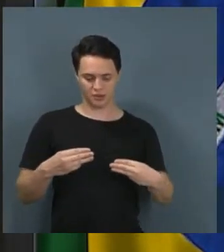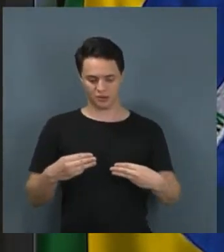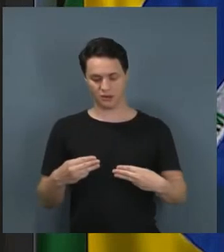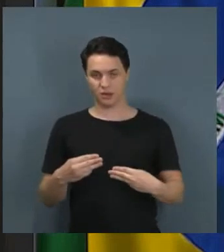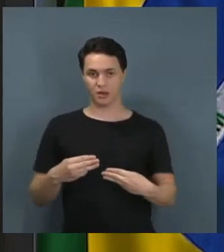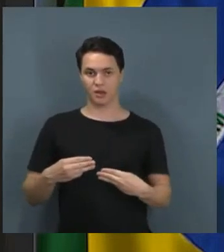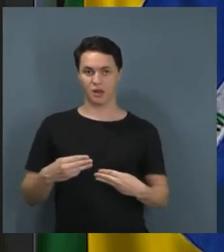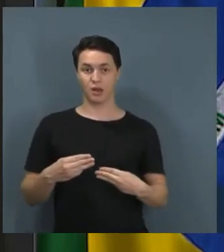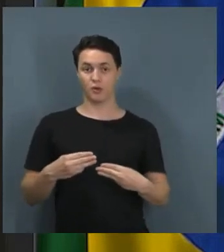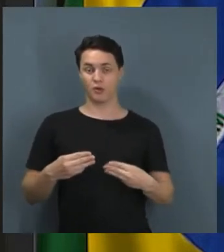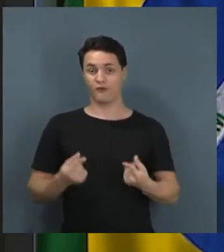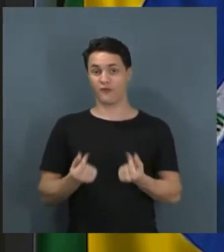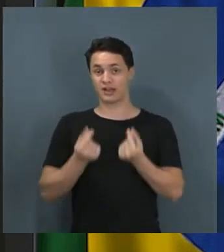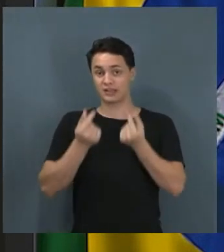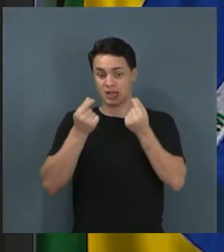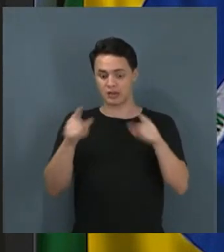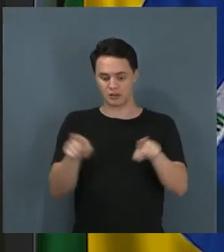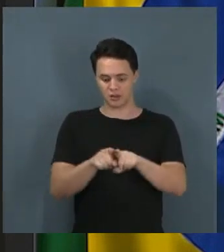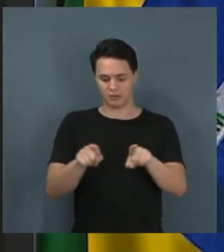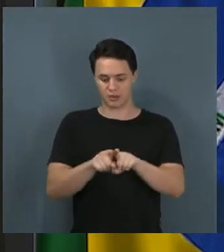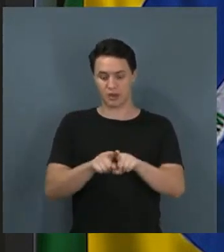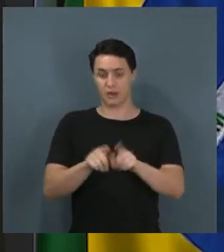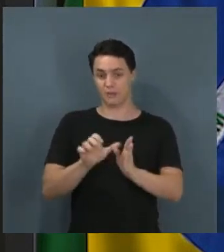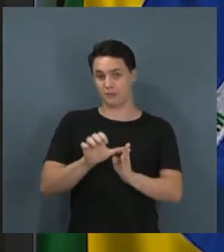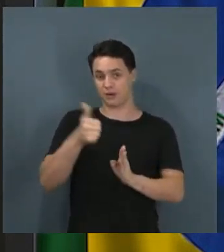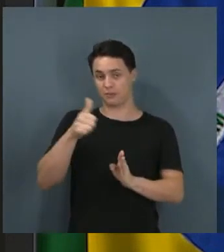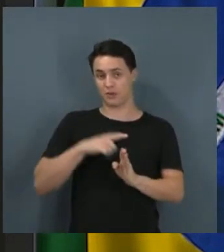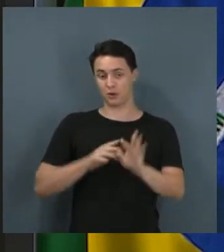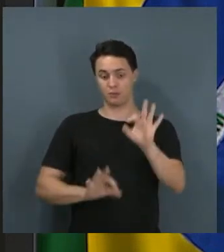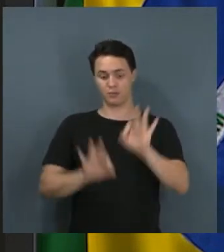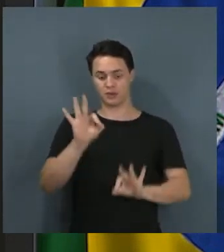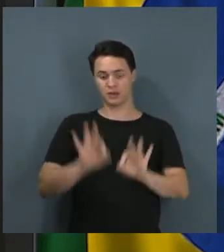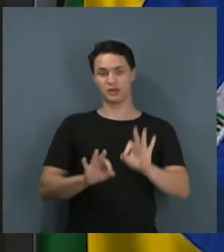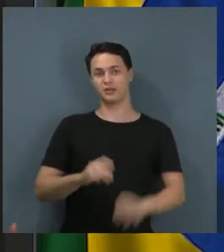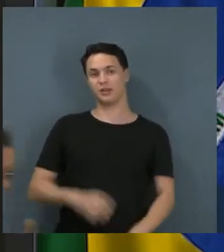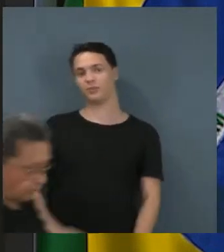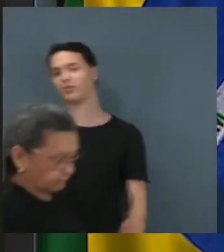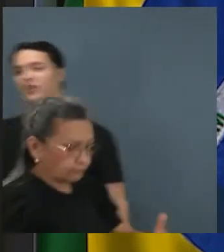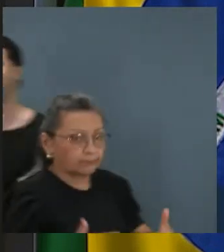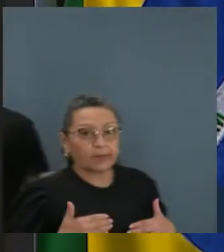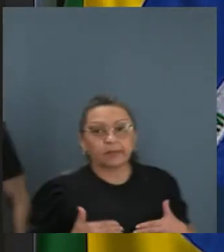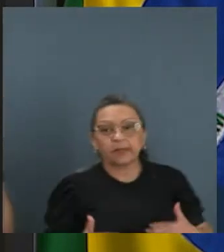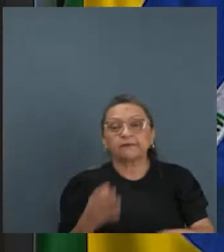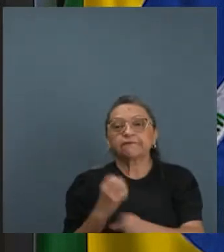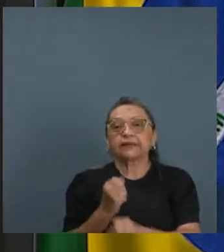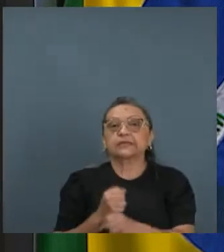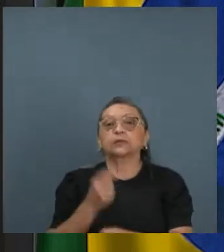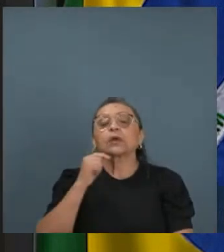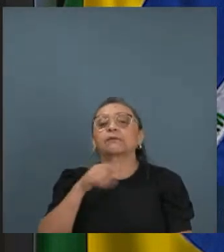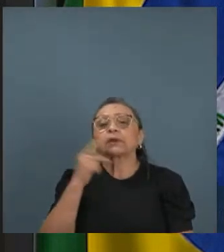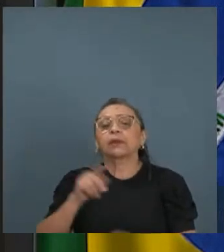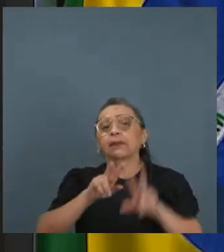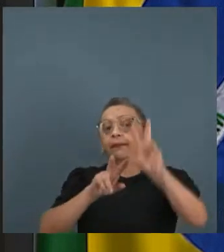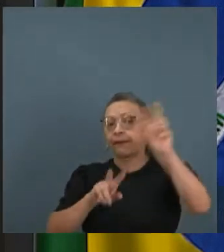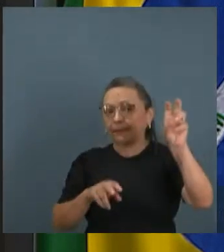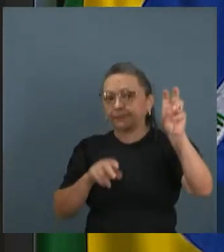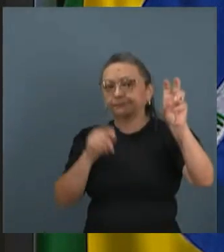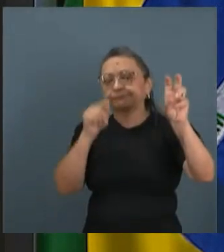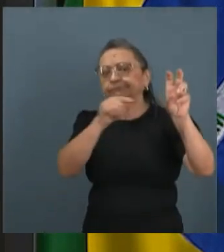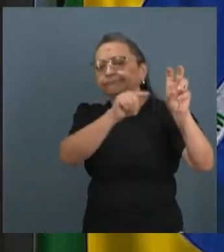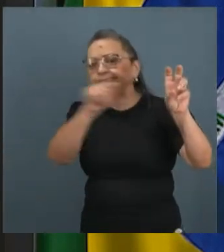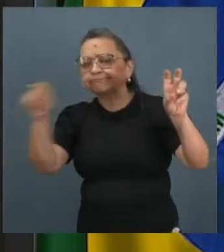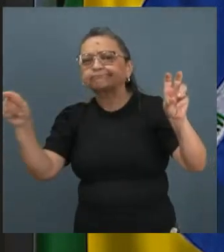Primeiro, o Ministério do Planejamento e logo em seguida o Ministério da Fazenda, dizendo o seguinte, abro aspas,